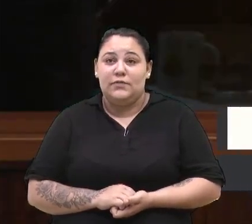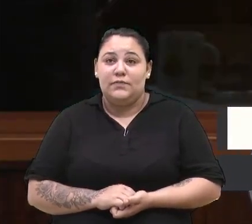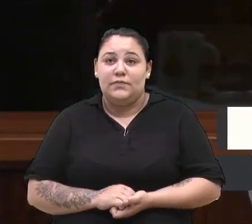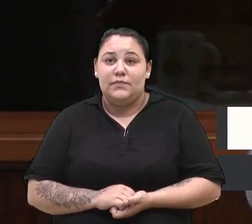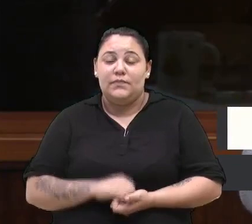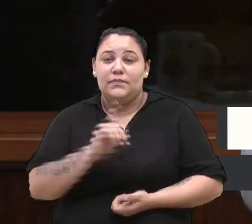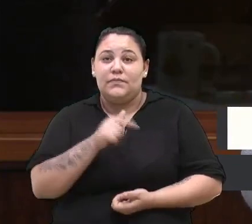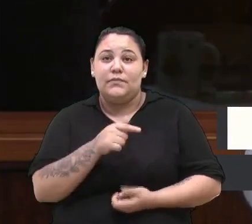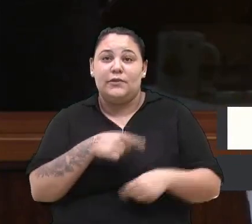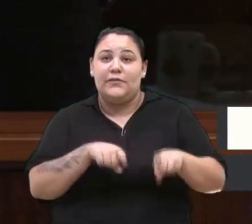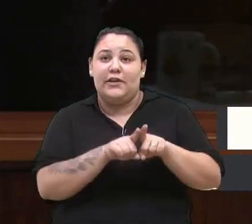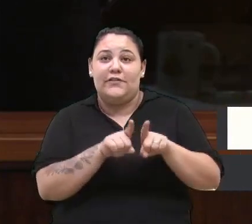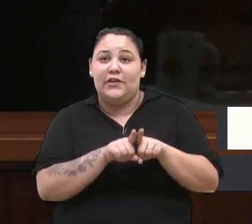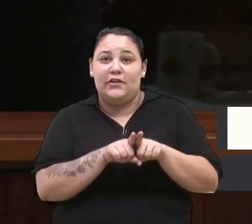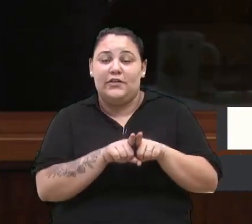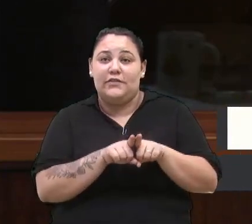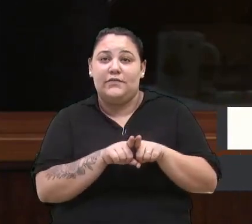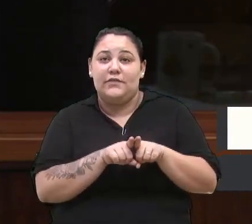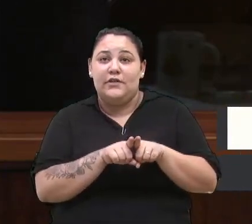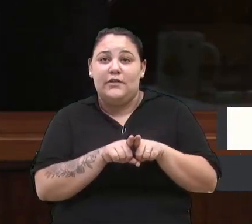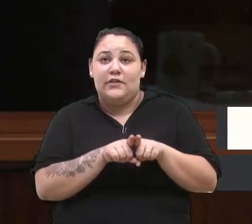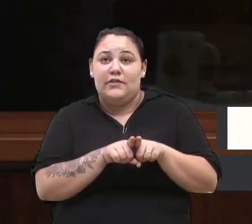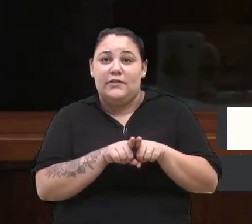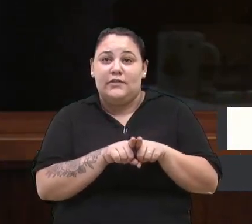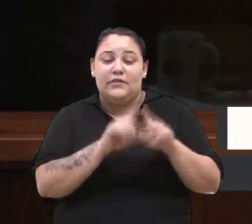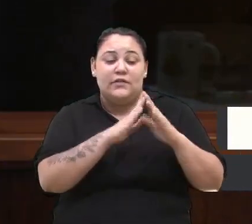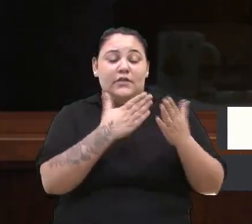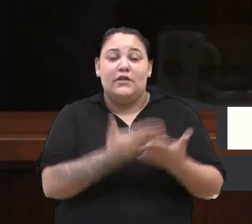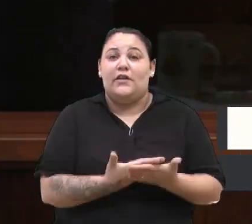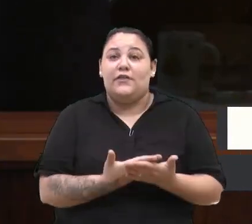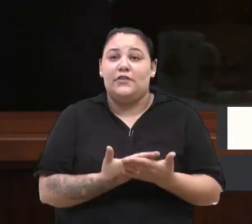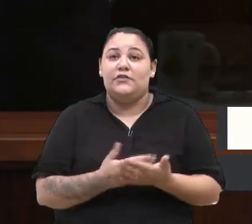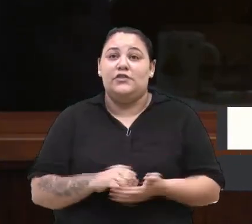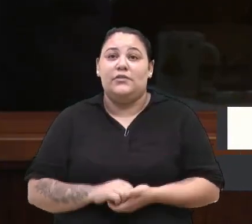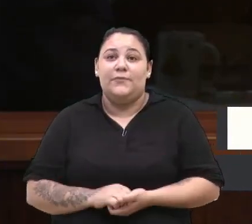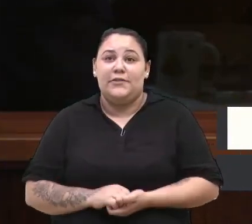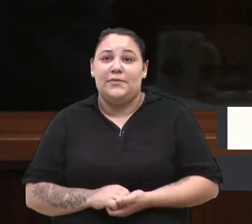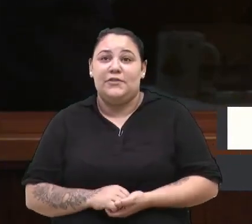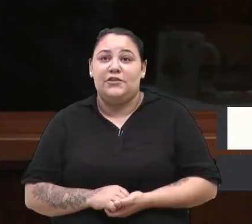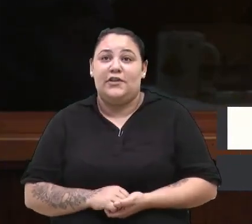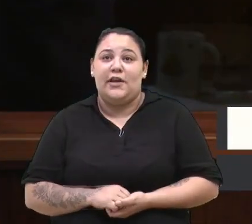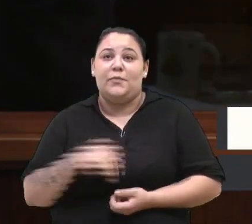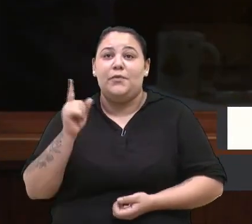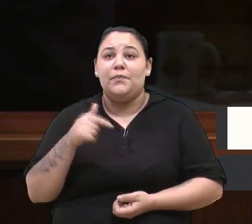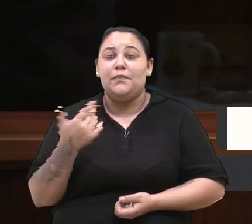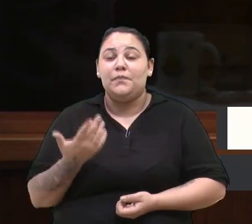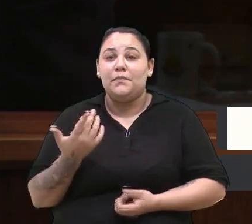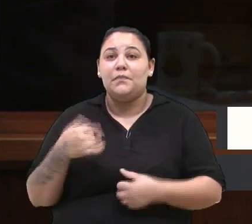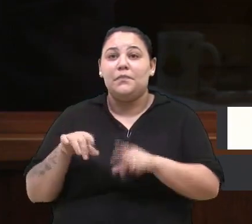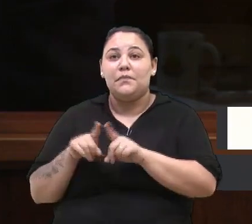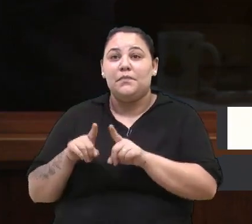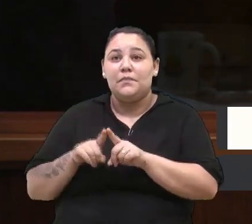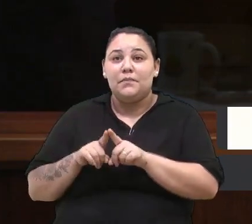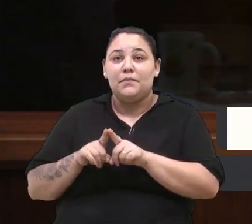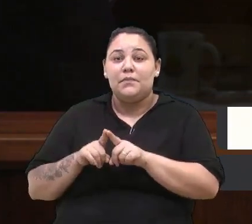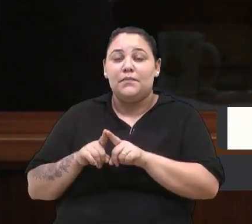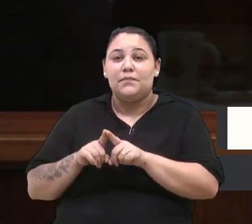escola. Quando eu passo ali no Bom Pastor, no Par do Bom Pastor, naqueles